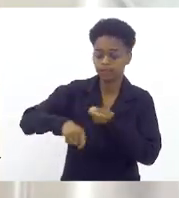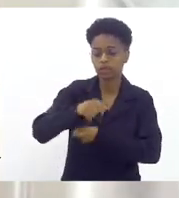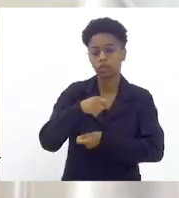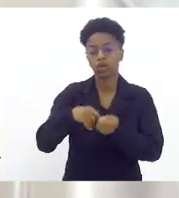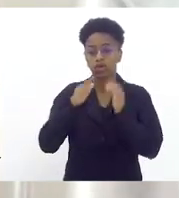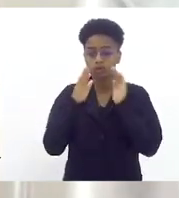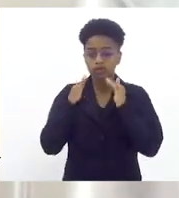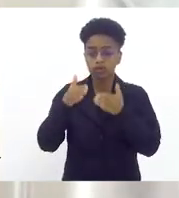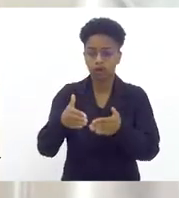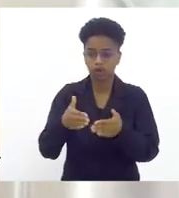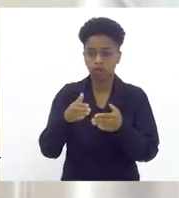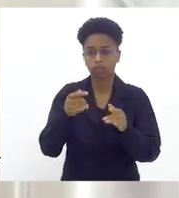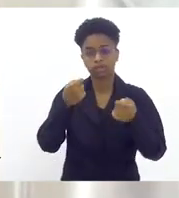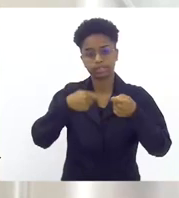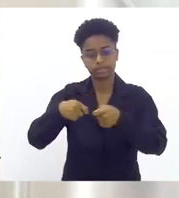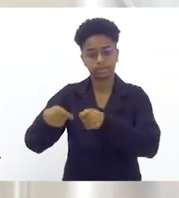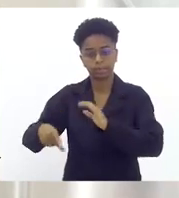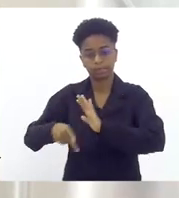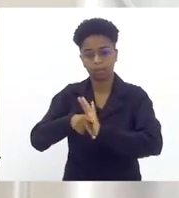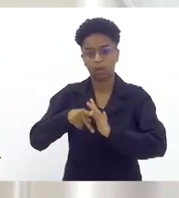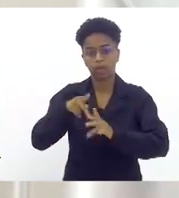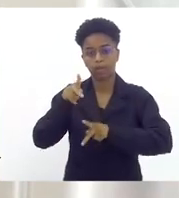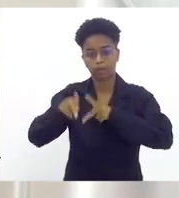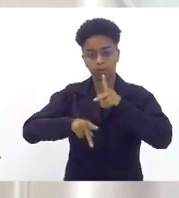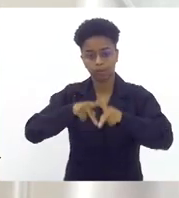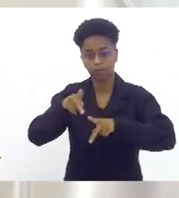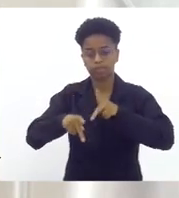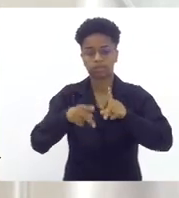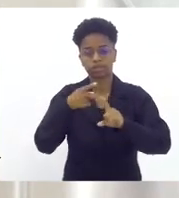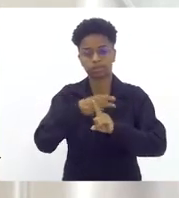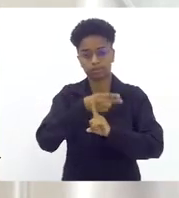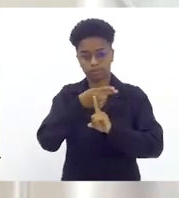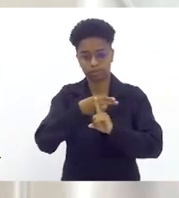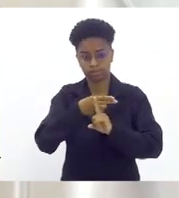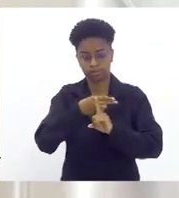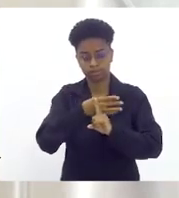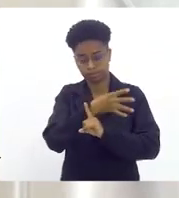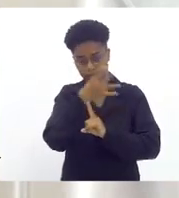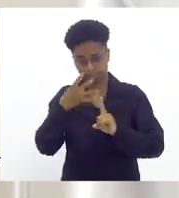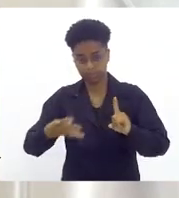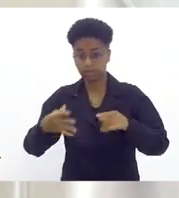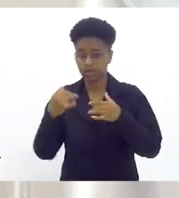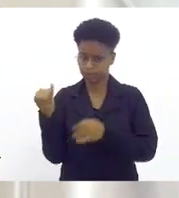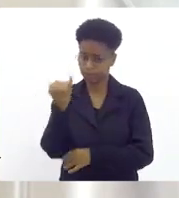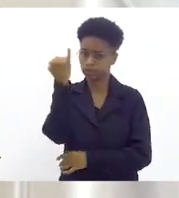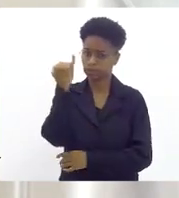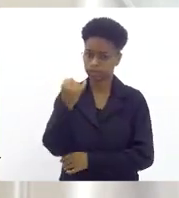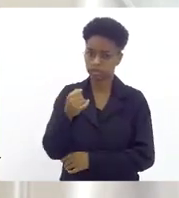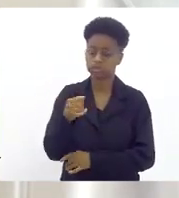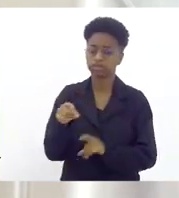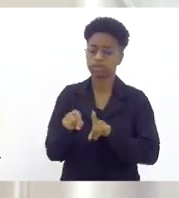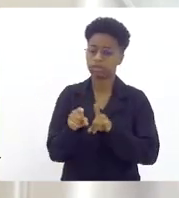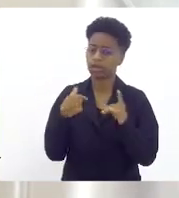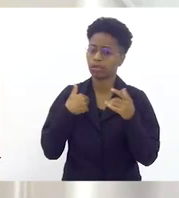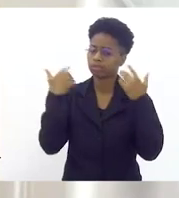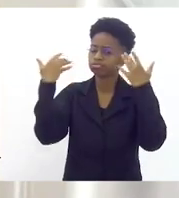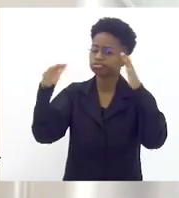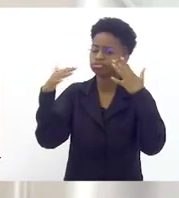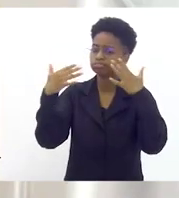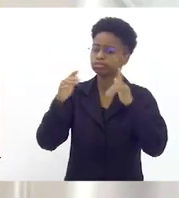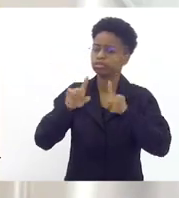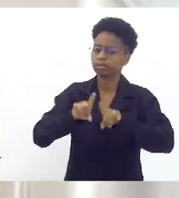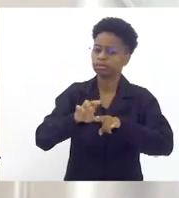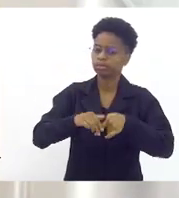às demandas da população LGBTQI e PNBA+. É muito importante isso. Então, eu celebro aqui essa disposição